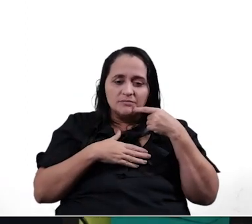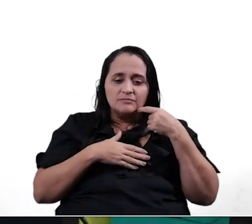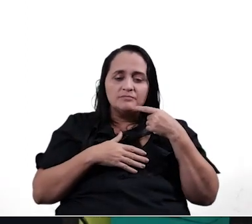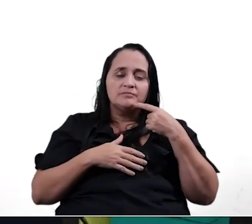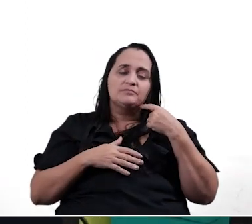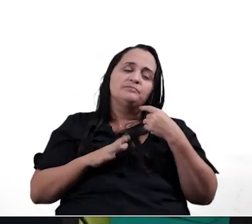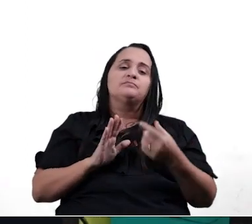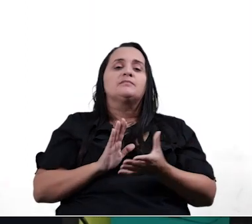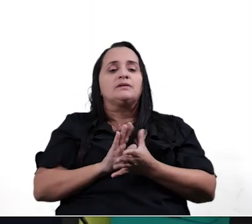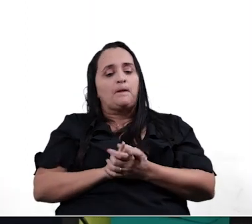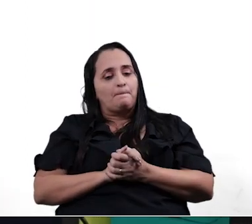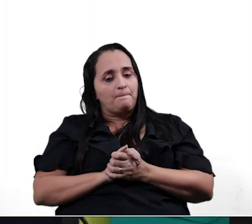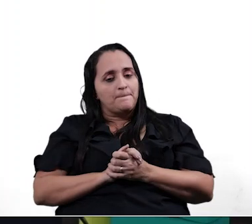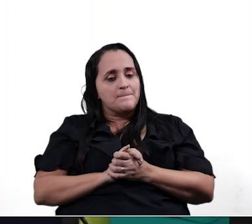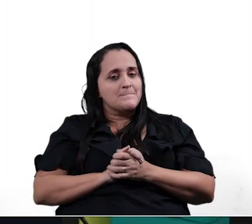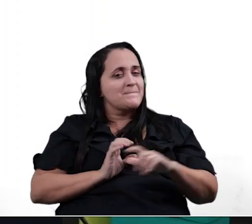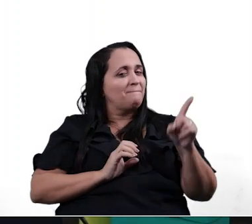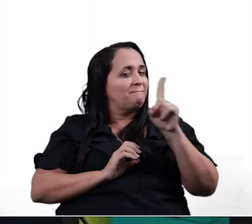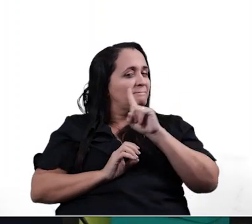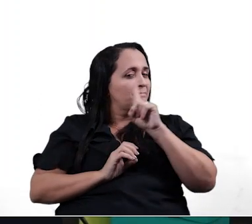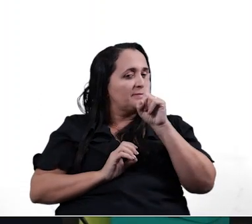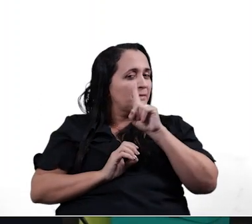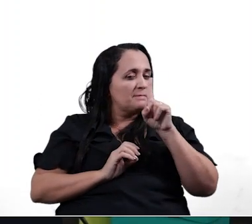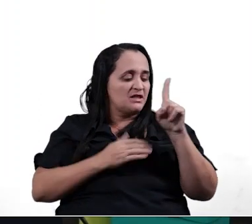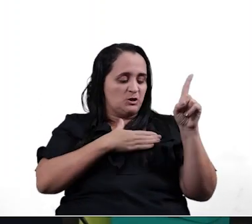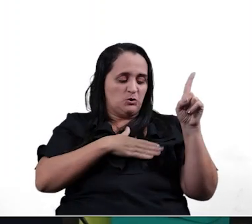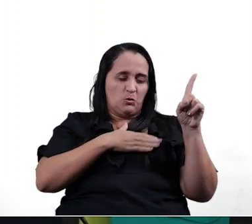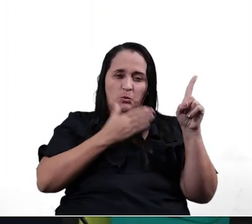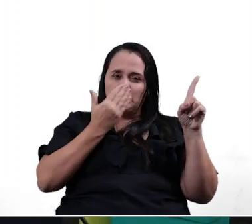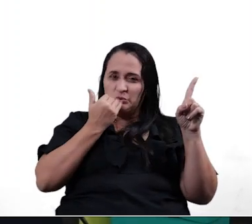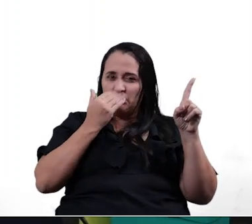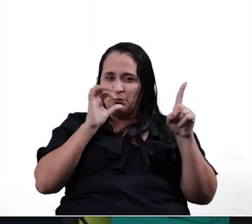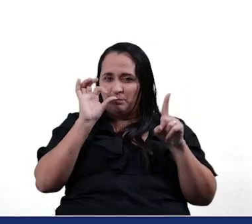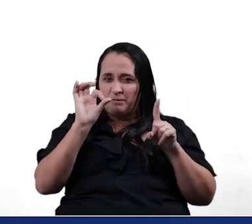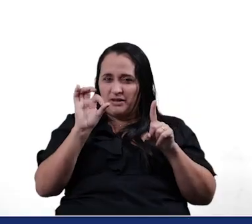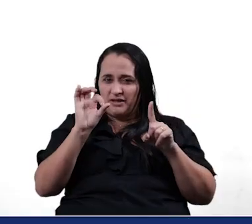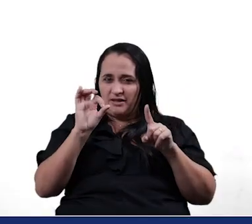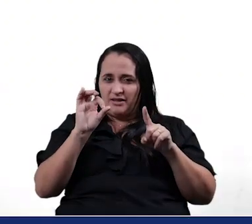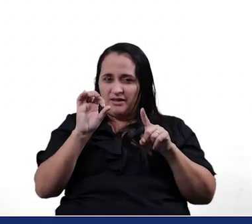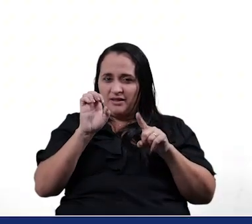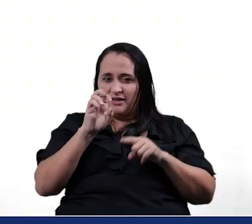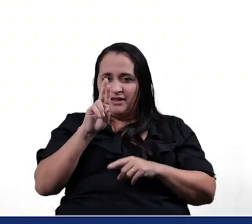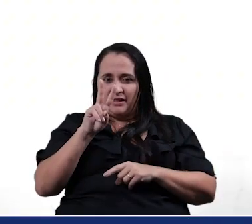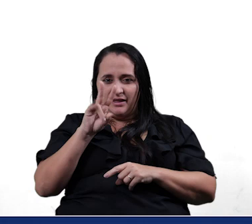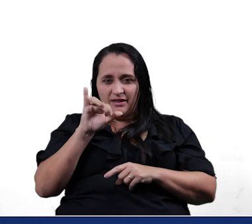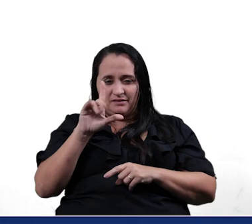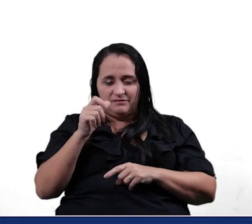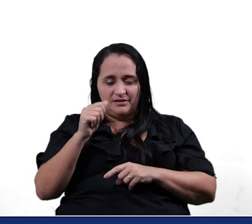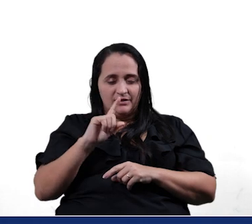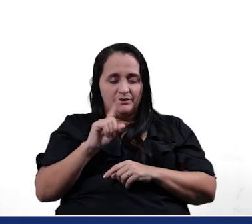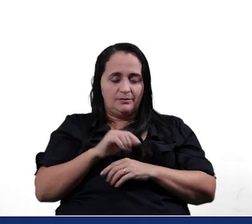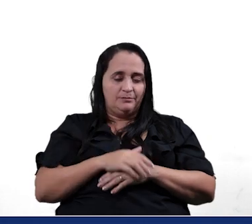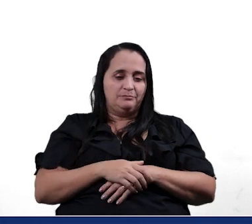Então, mas não é sobre uma princesa que gostava de comer ervilhas. Vamos lá. Um